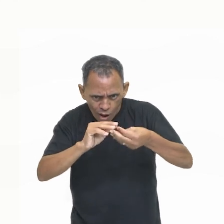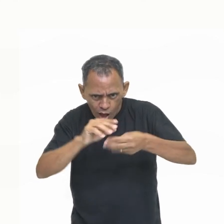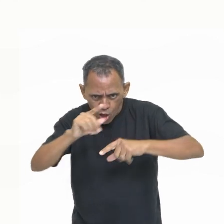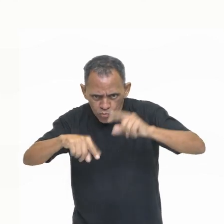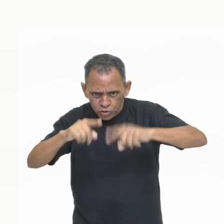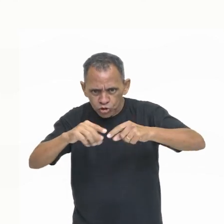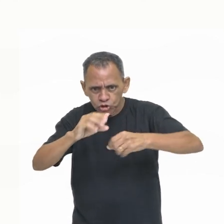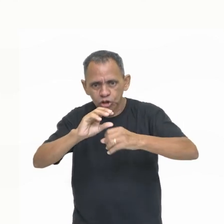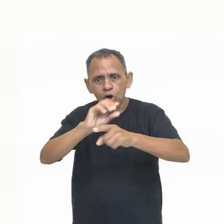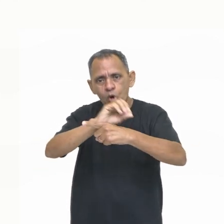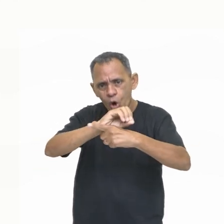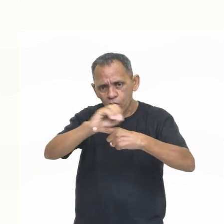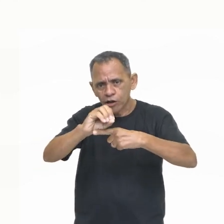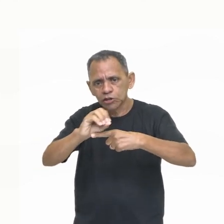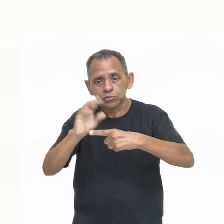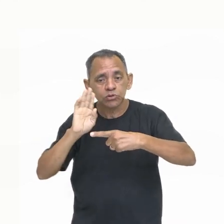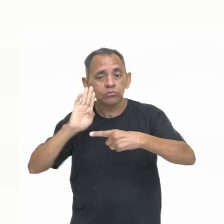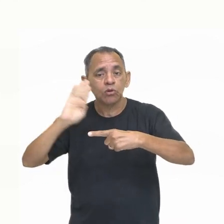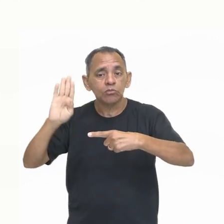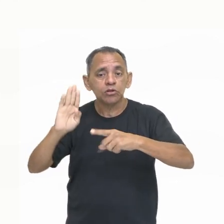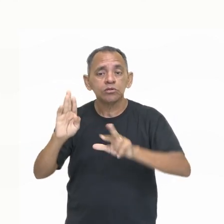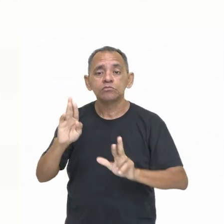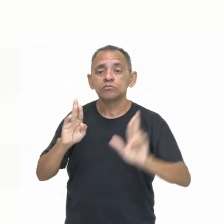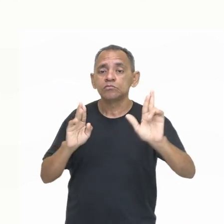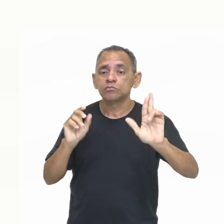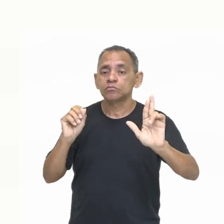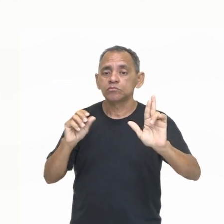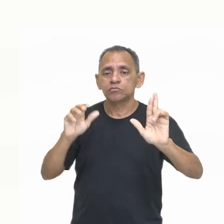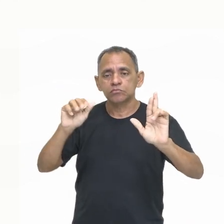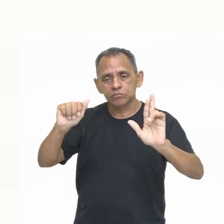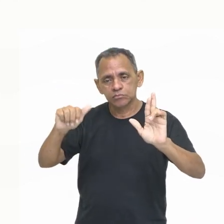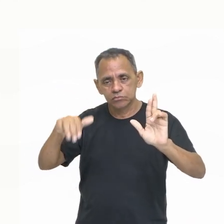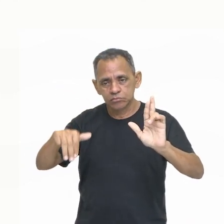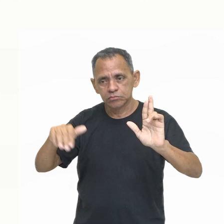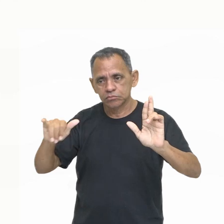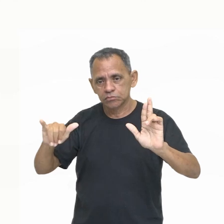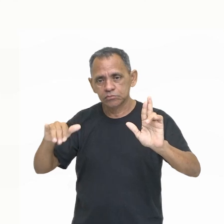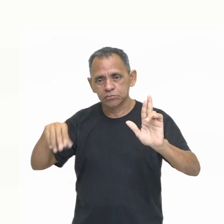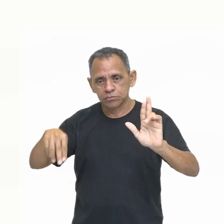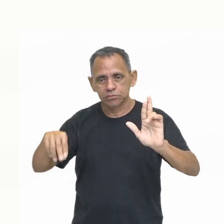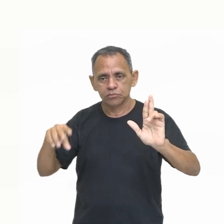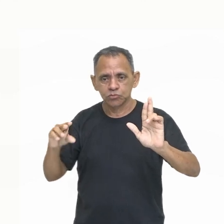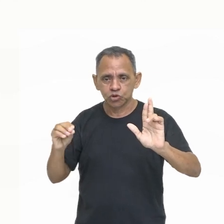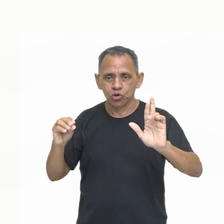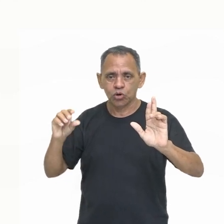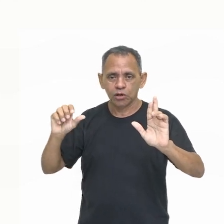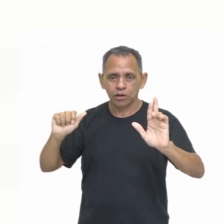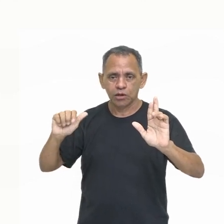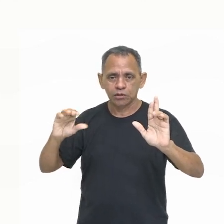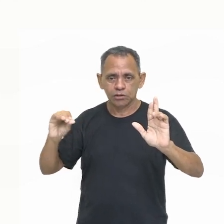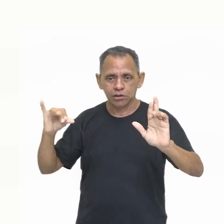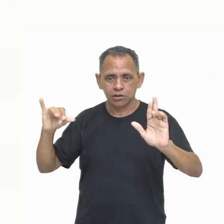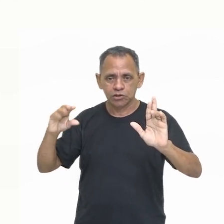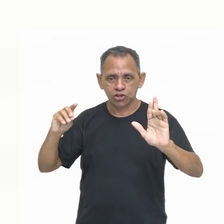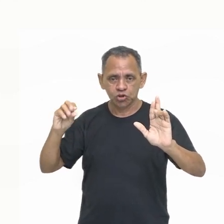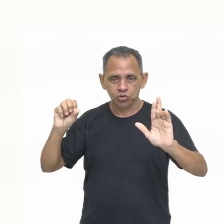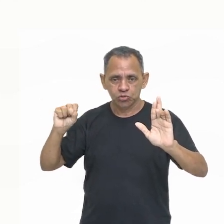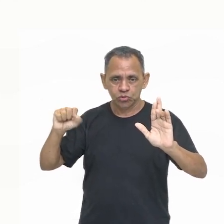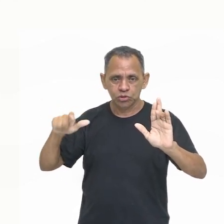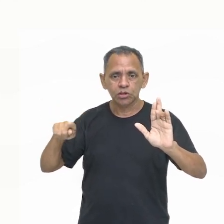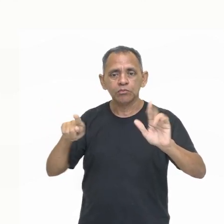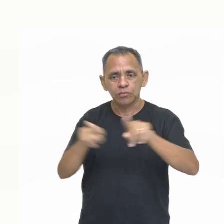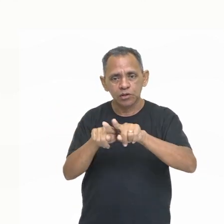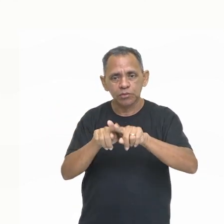moléculas orgânicas, principalmente representadas aí por aminoácidos. Então, dessa maneira, esse experimento,